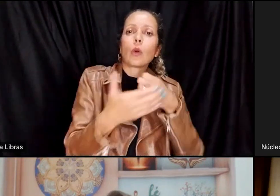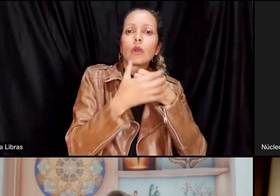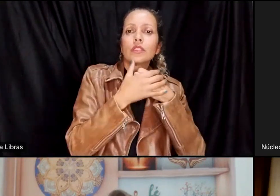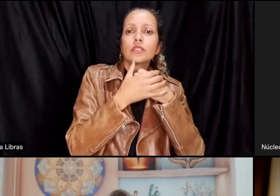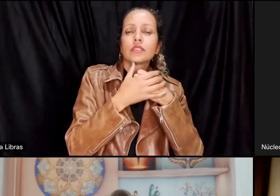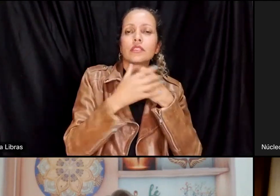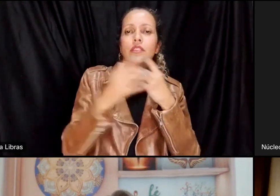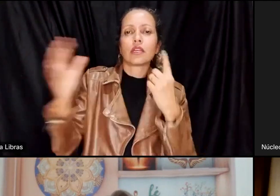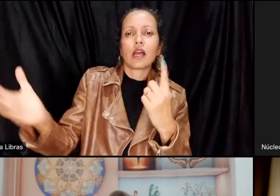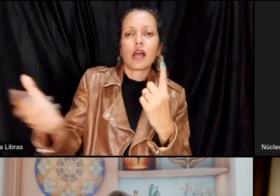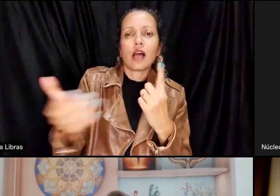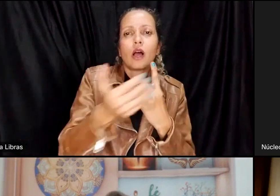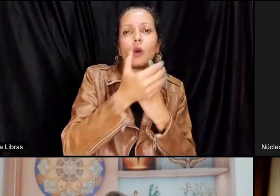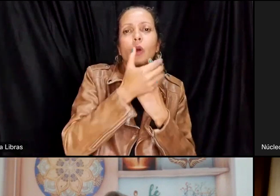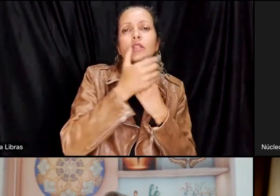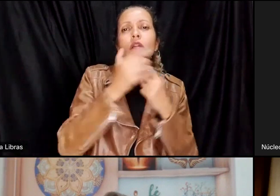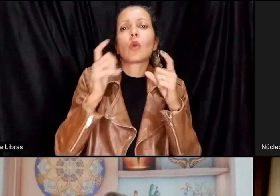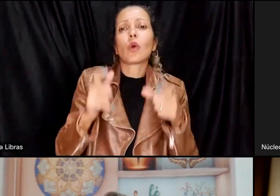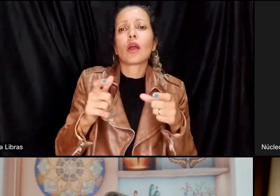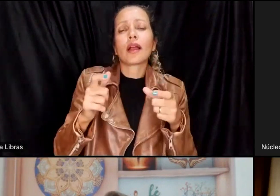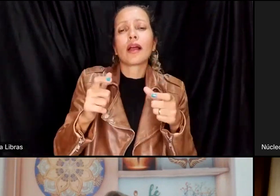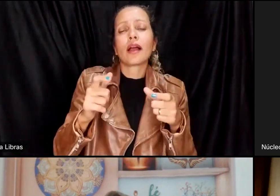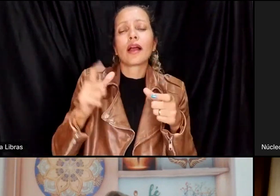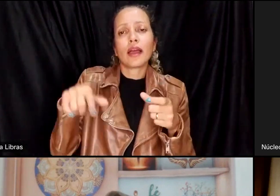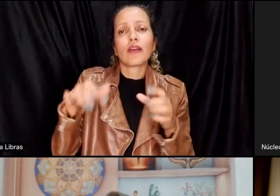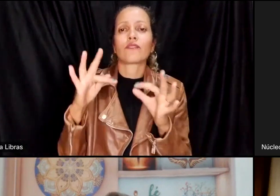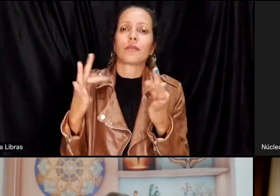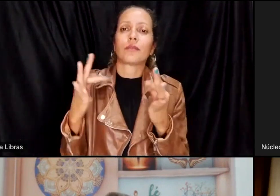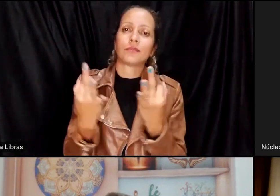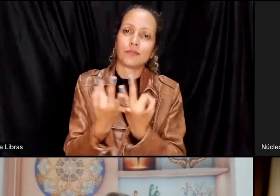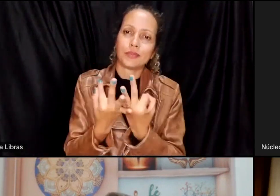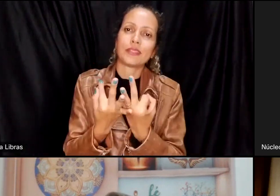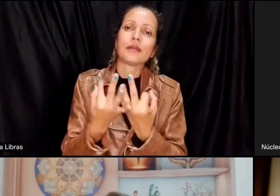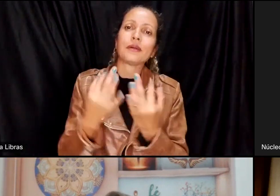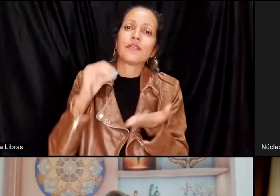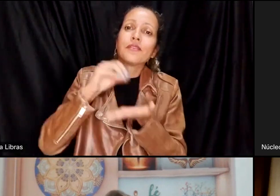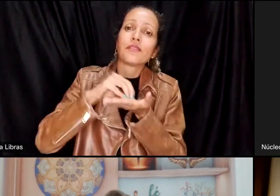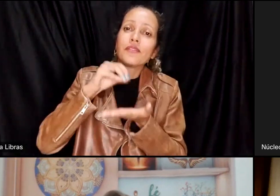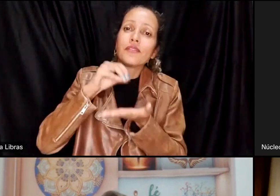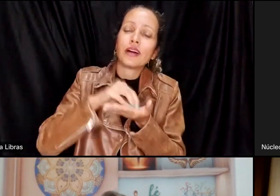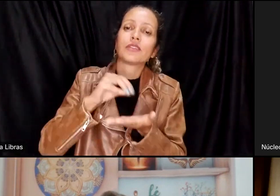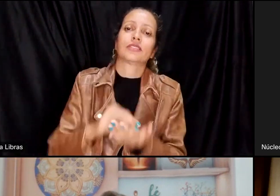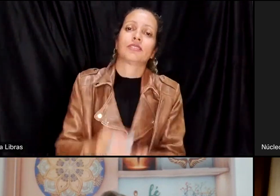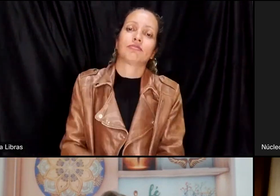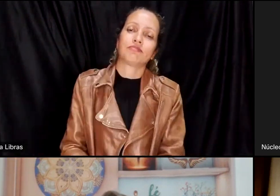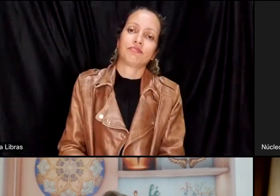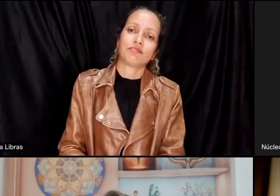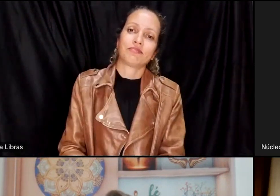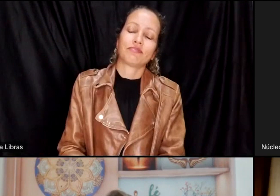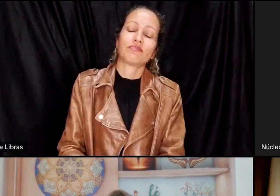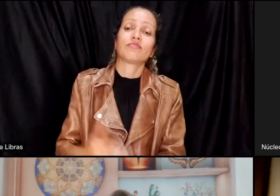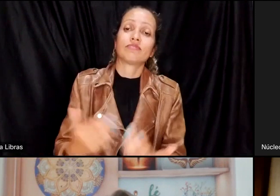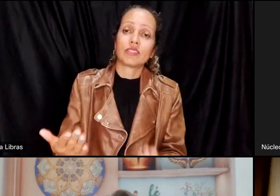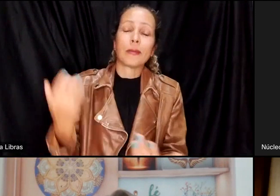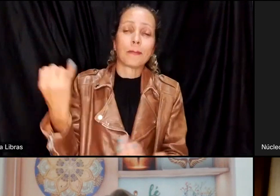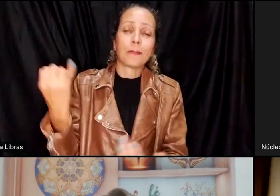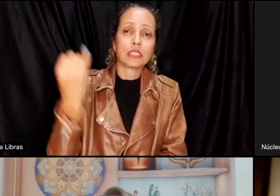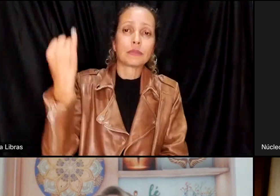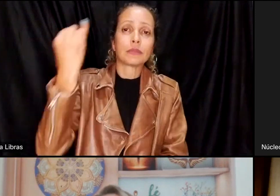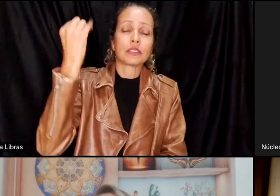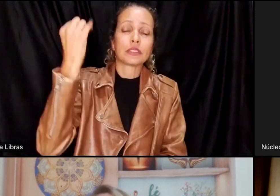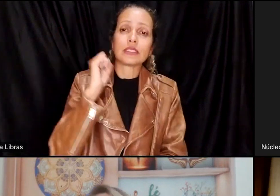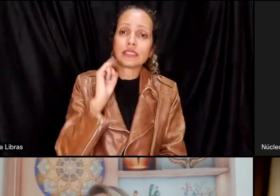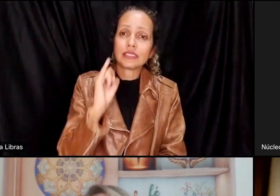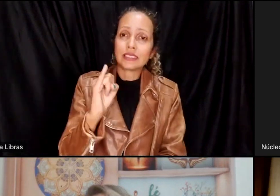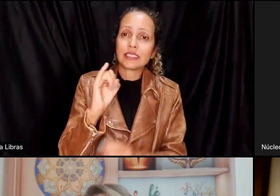Então, se a família não tiver conhecimento, o que ela vai fazer? A criança vai ser, o primeiro